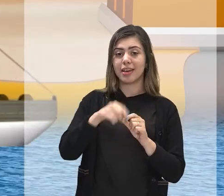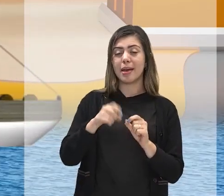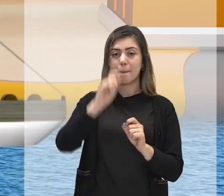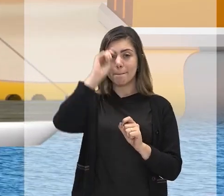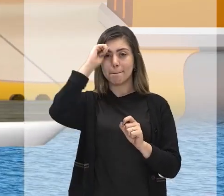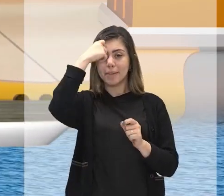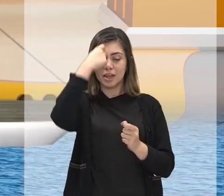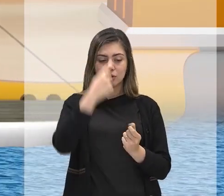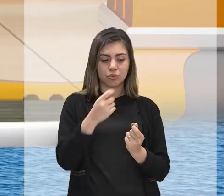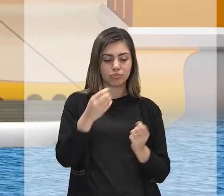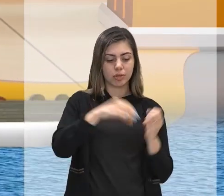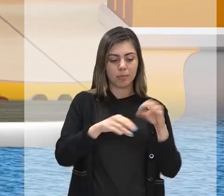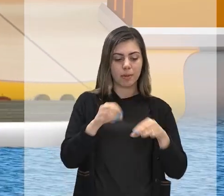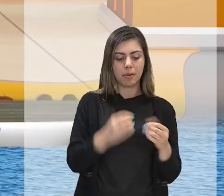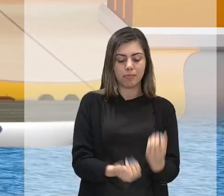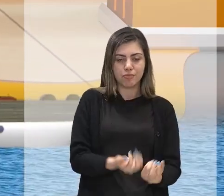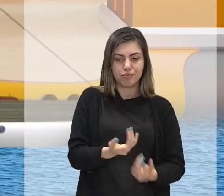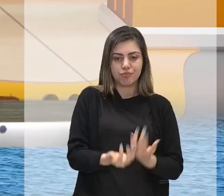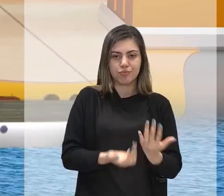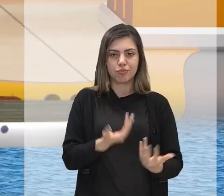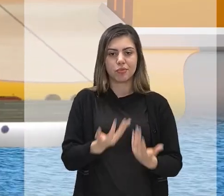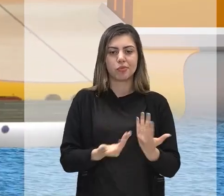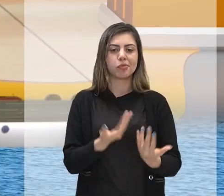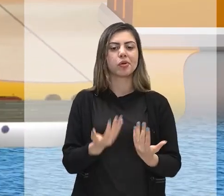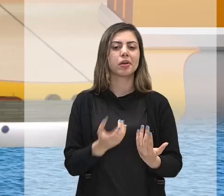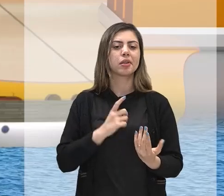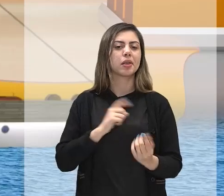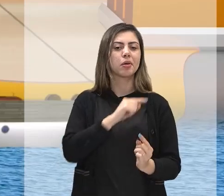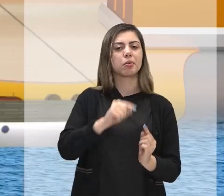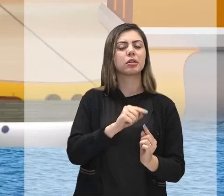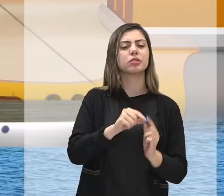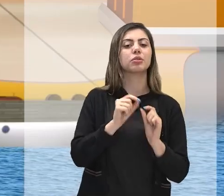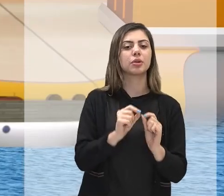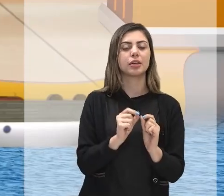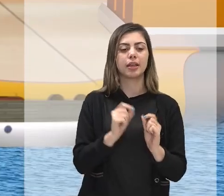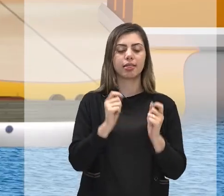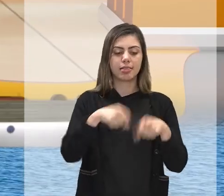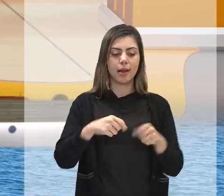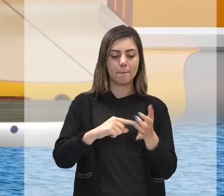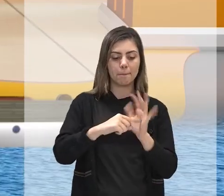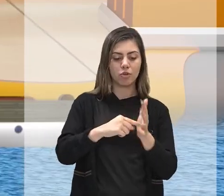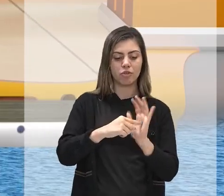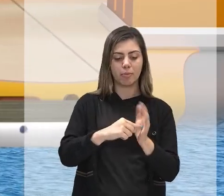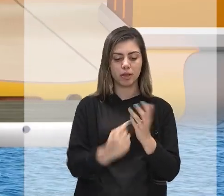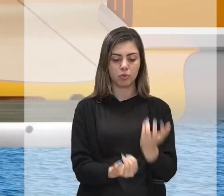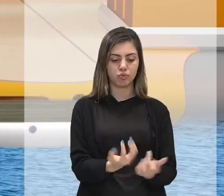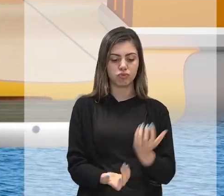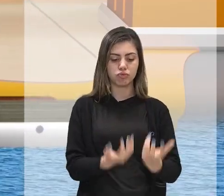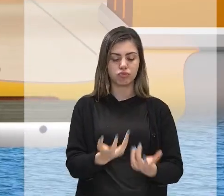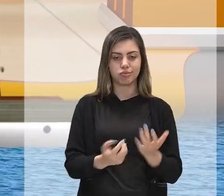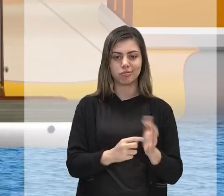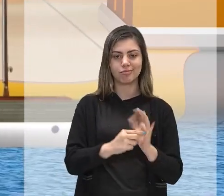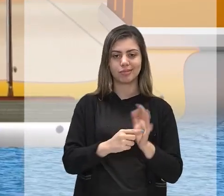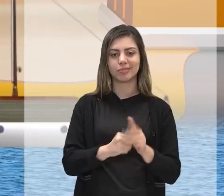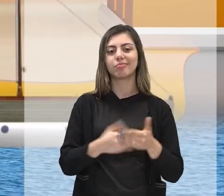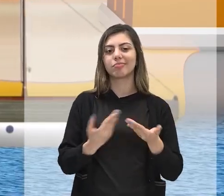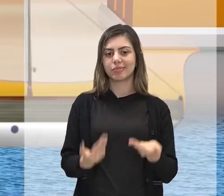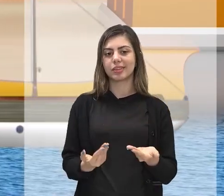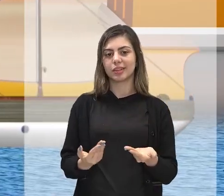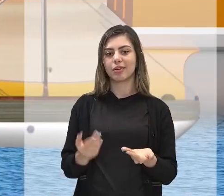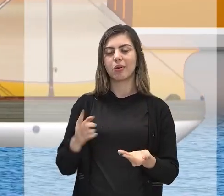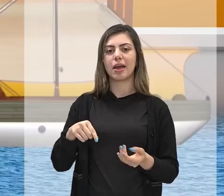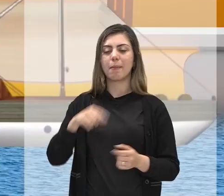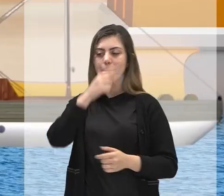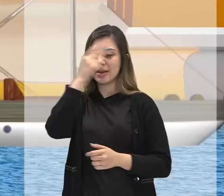para quê? Para que as suas caldeiras fossem aquecidas e gerassem movimento, e essa é a nova força motriz. Não mais o braço